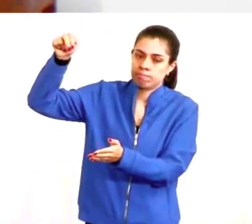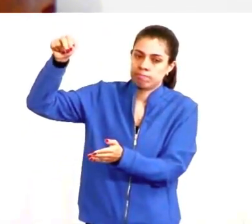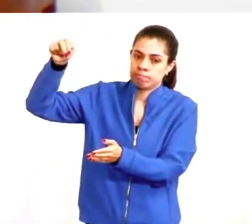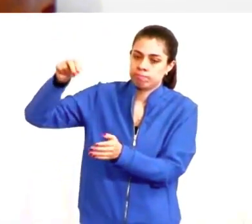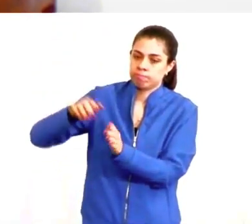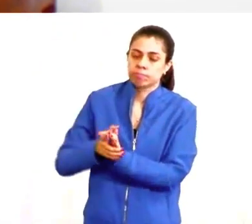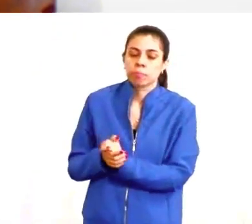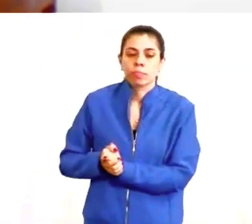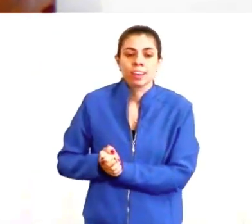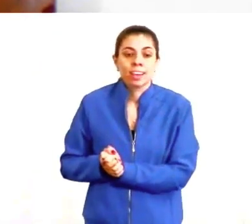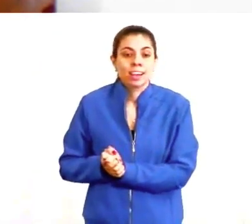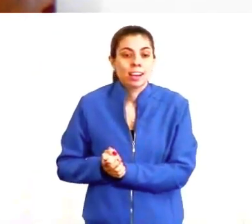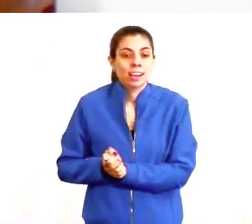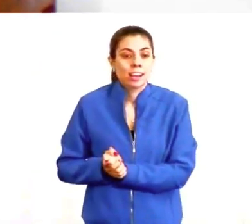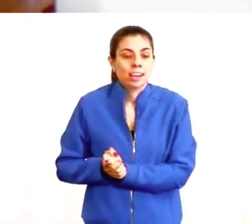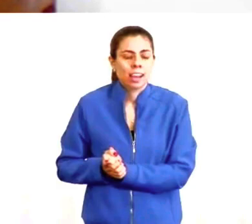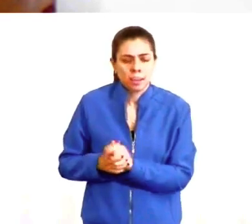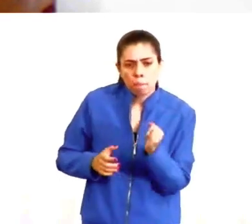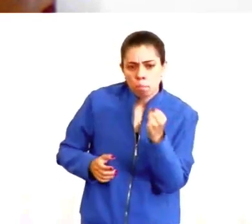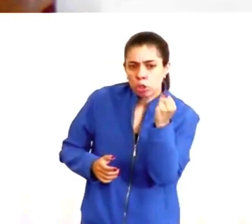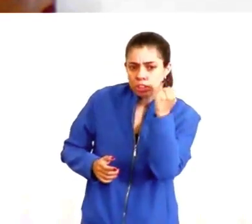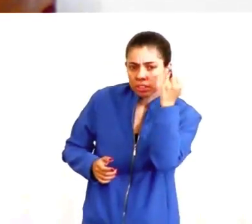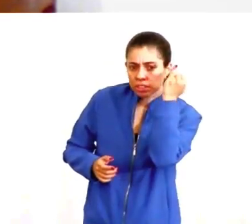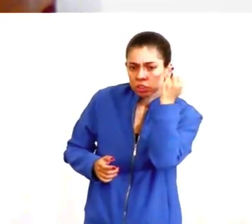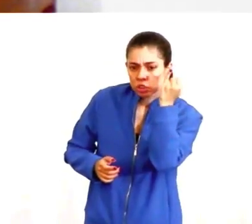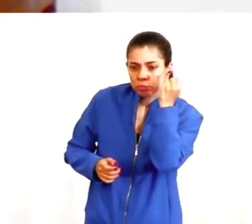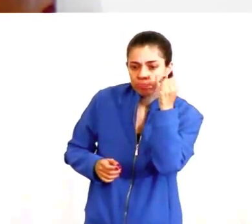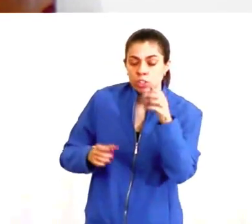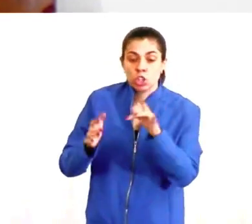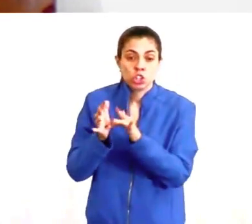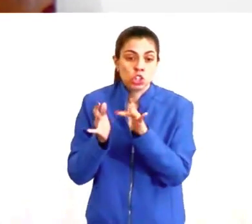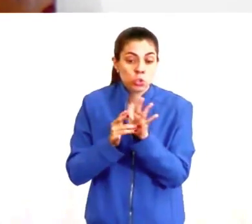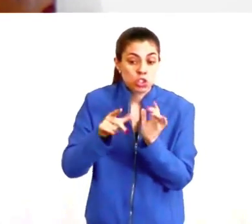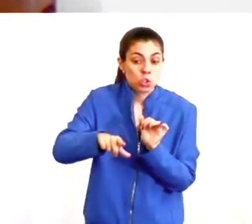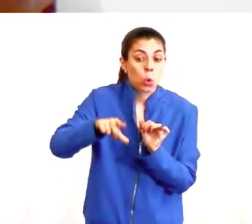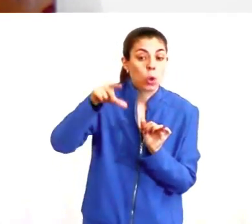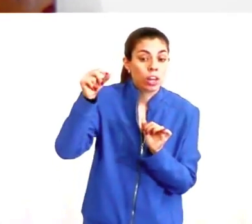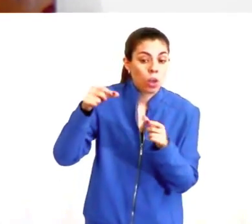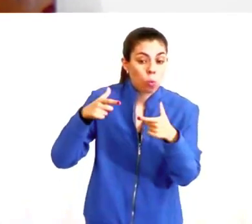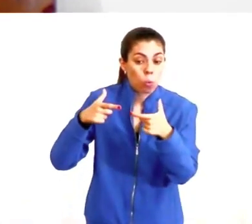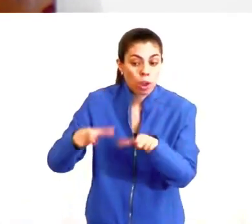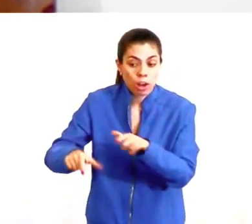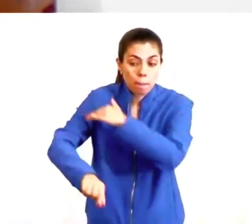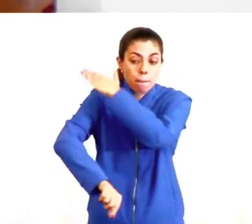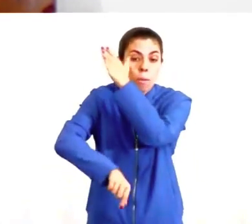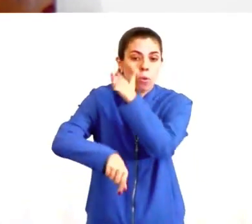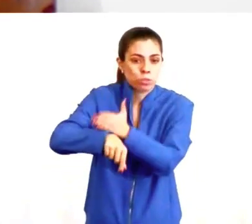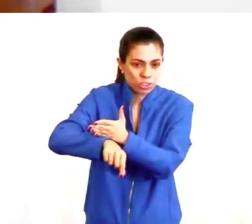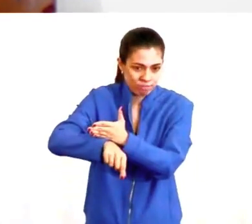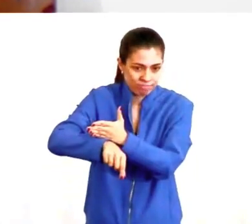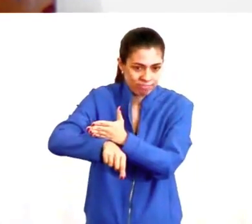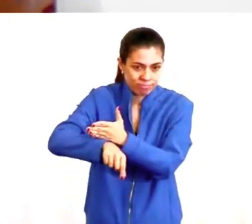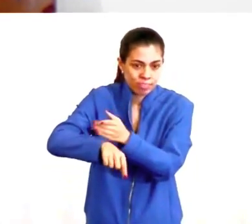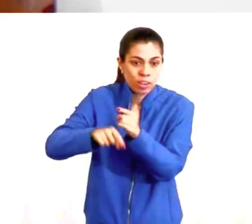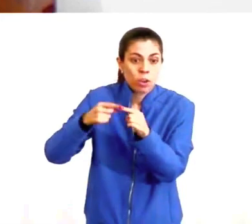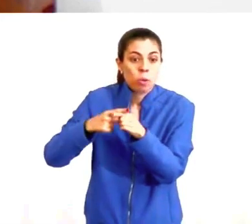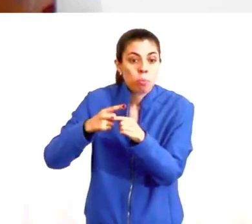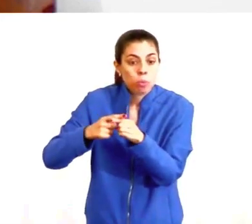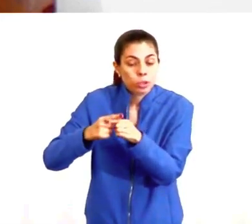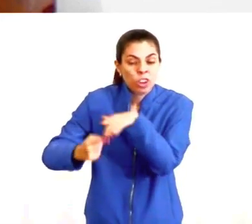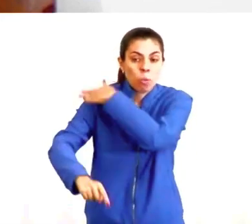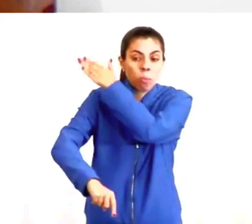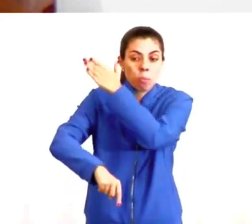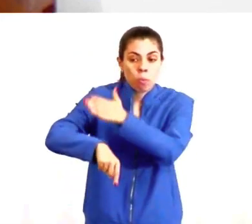conceito de a caminho do céu, os montes apontam para os céus, mas alguns